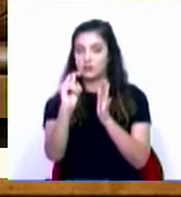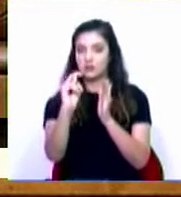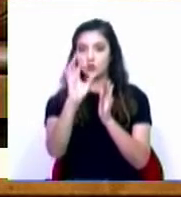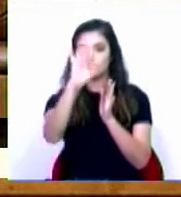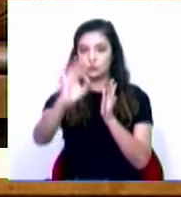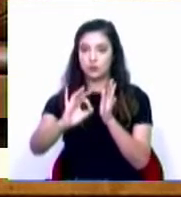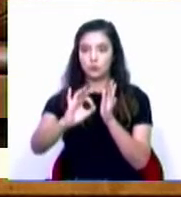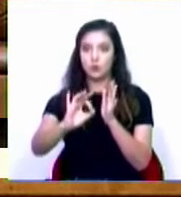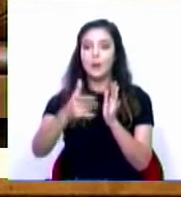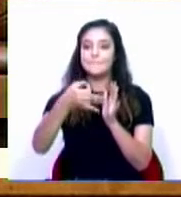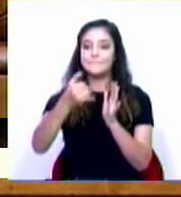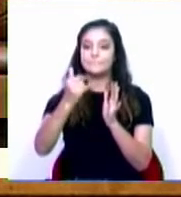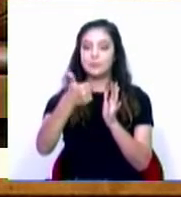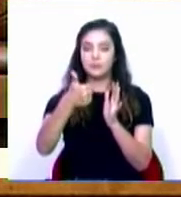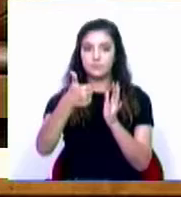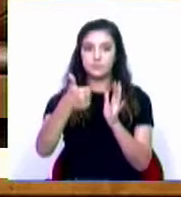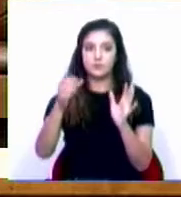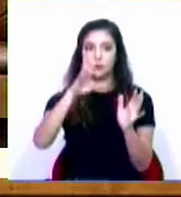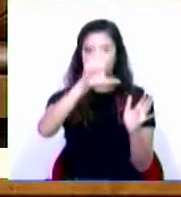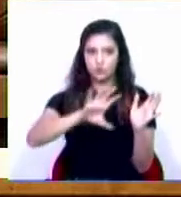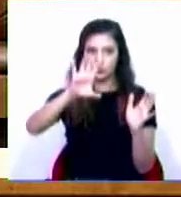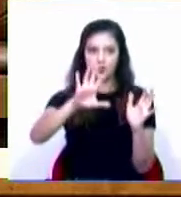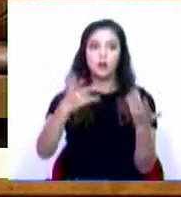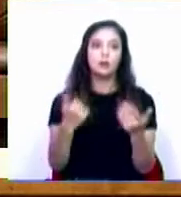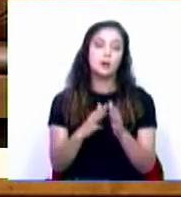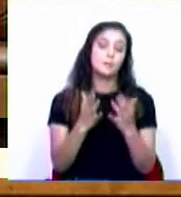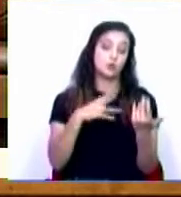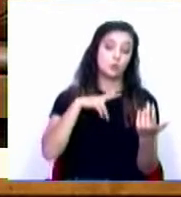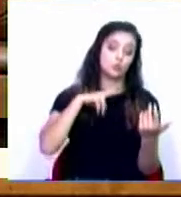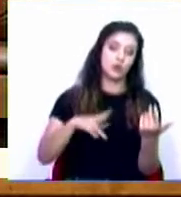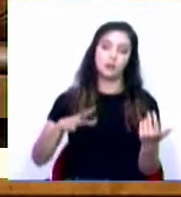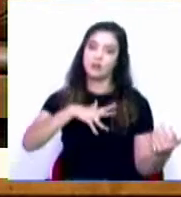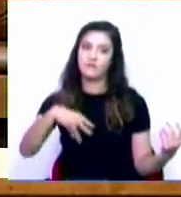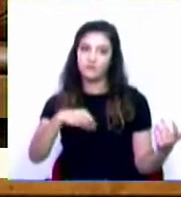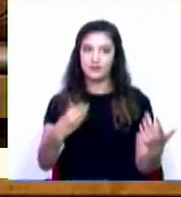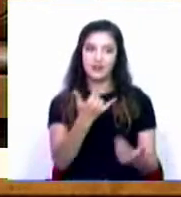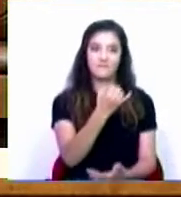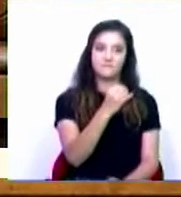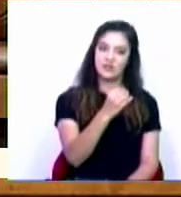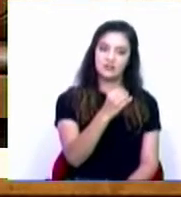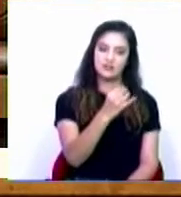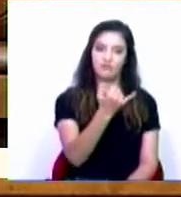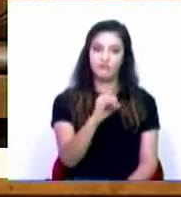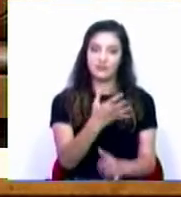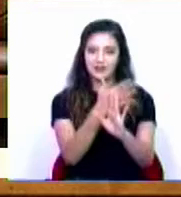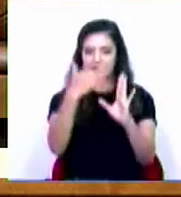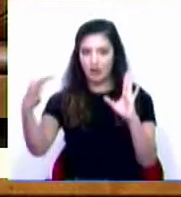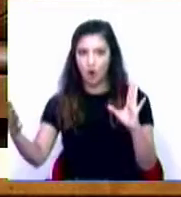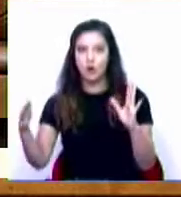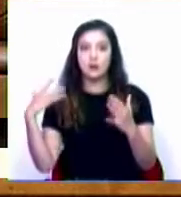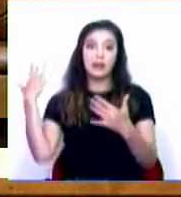nacional. Contudo, Portugal e o mundo, desde o primeiro trimestre de 2020, atravessam uma grave crise pandémica. Desde